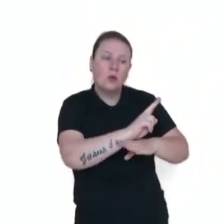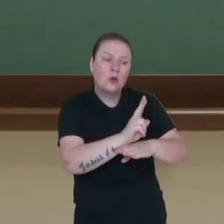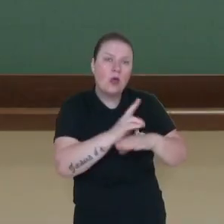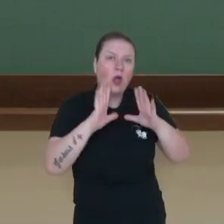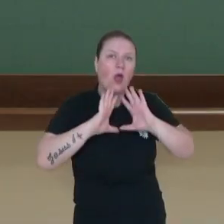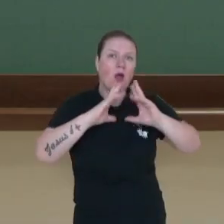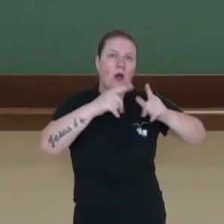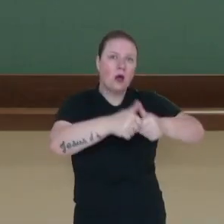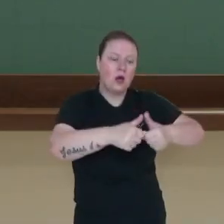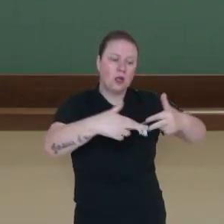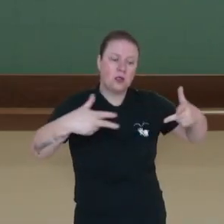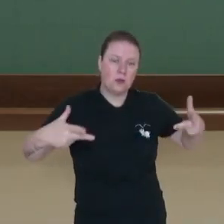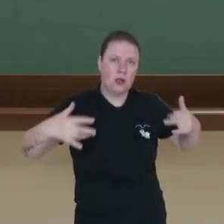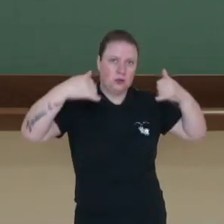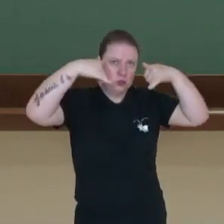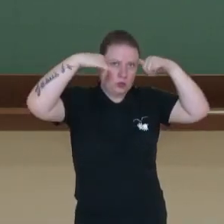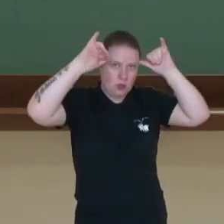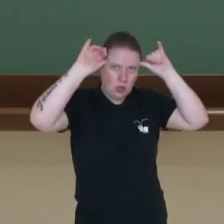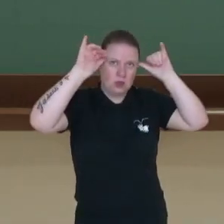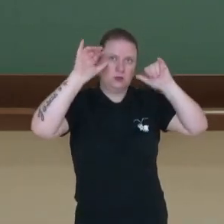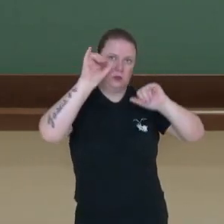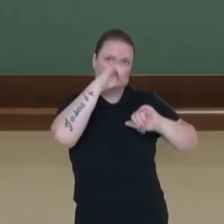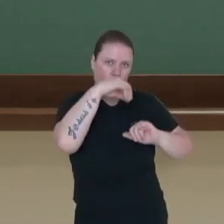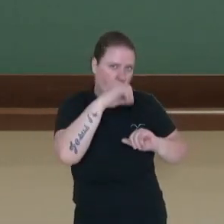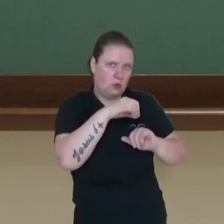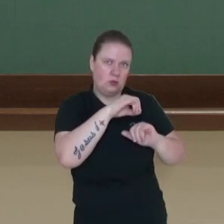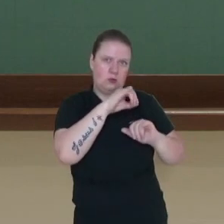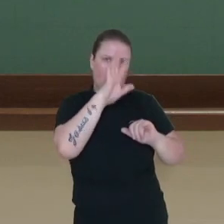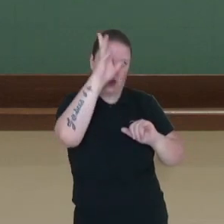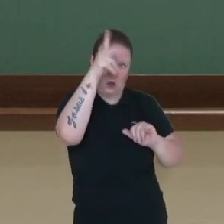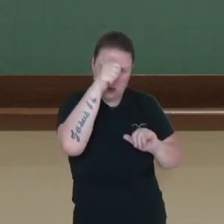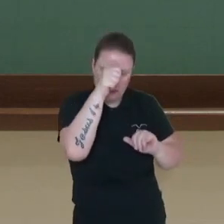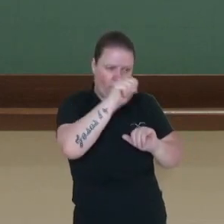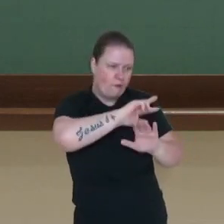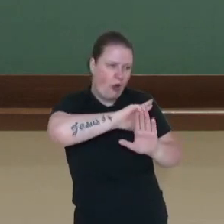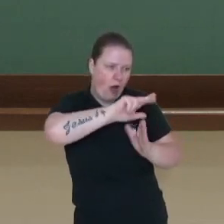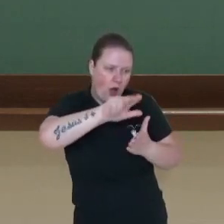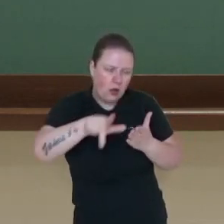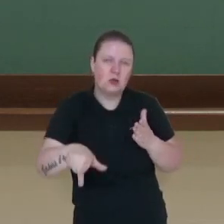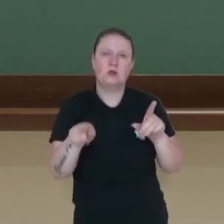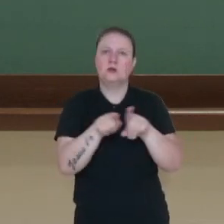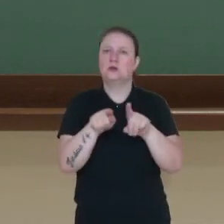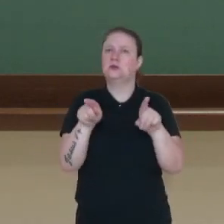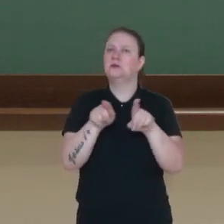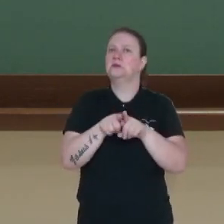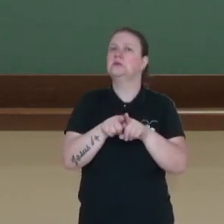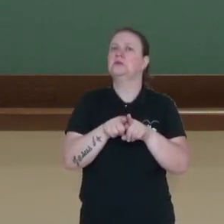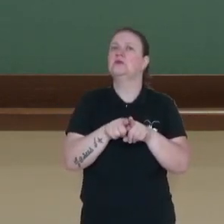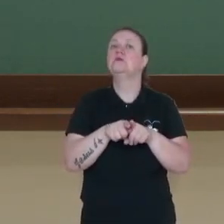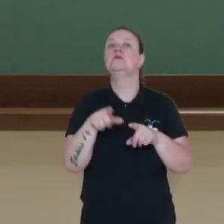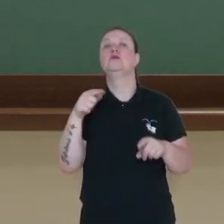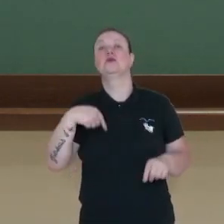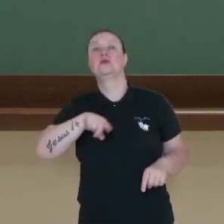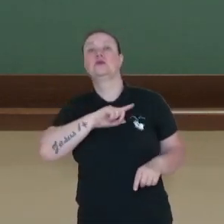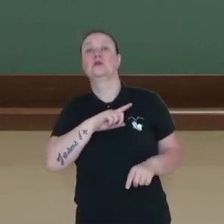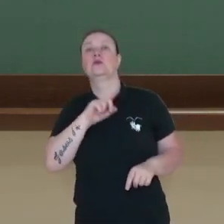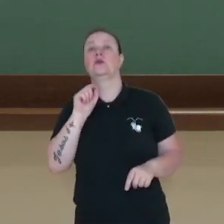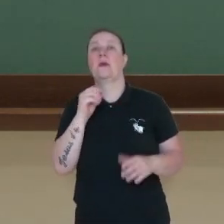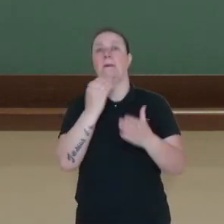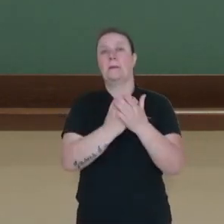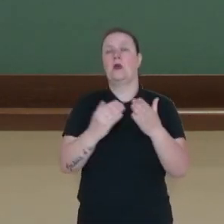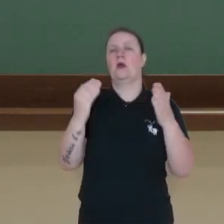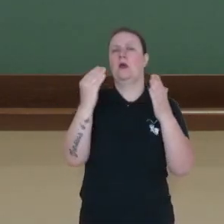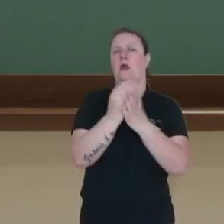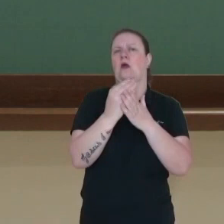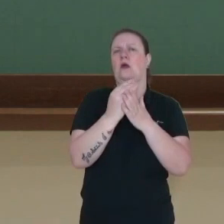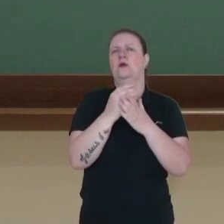Na capital, na região metropolitana de Curitiba, né, destaque para a indústria automotiva, né, somos aí um dos maiores